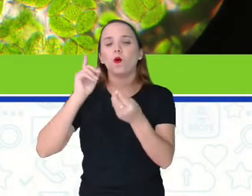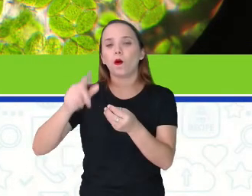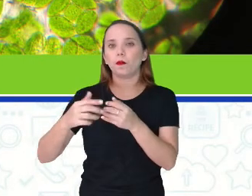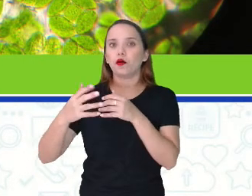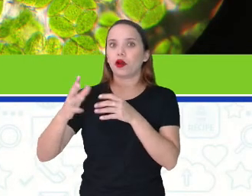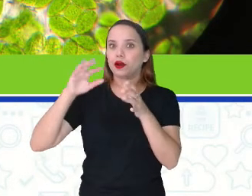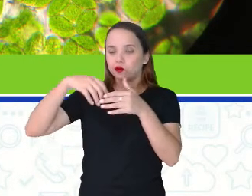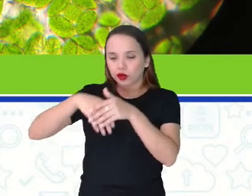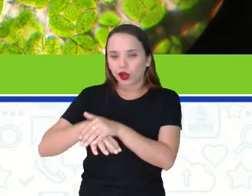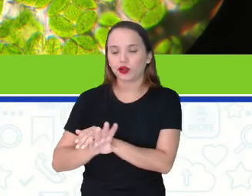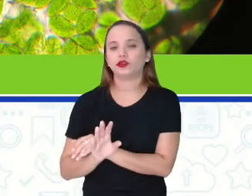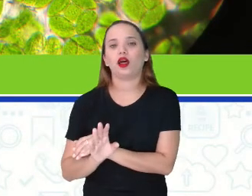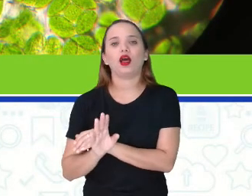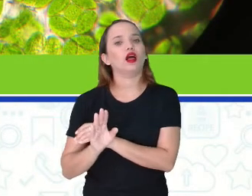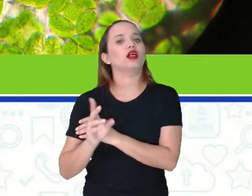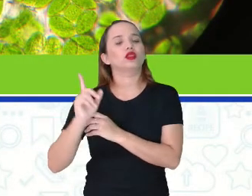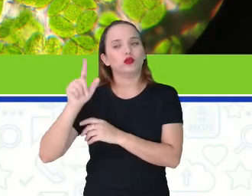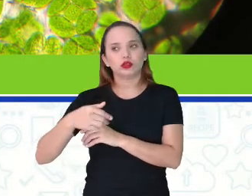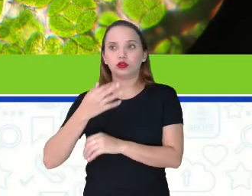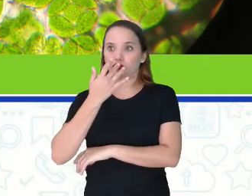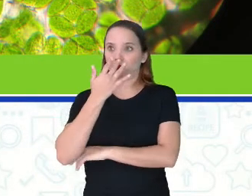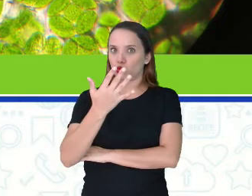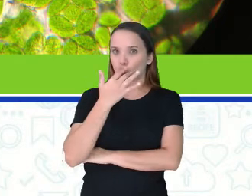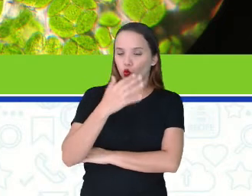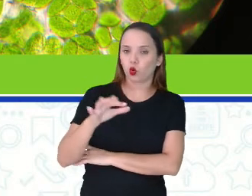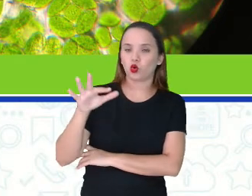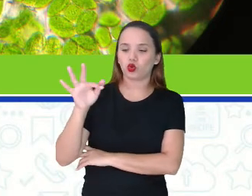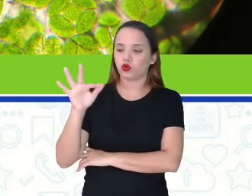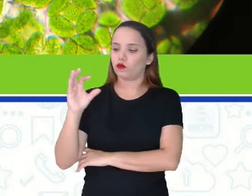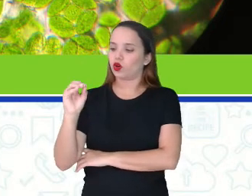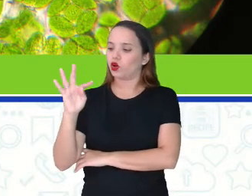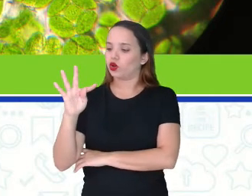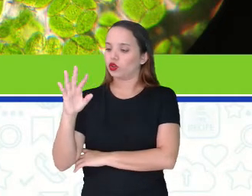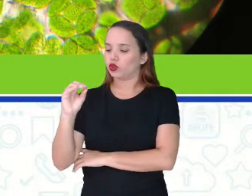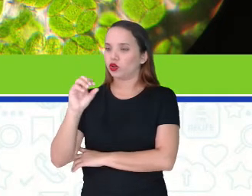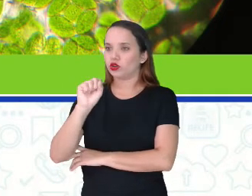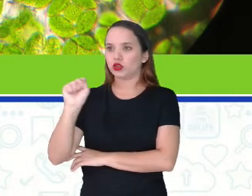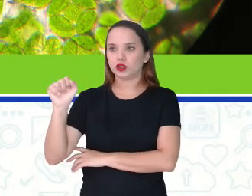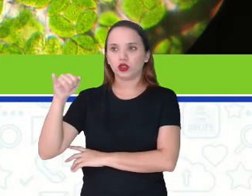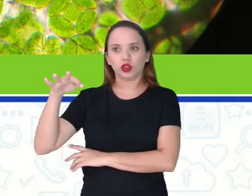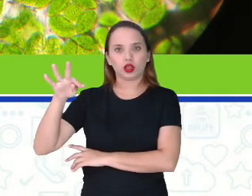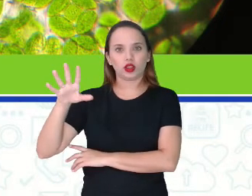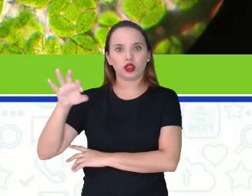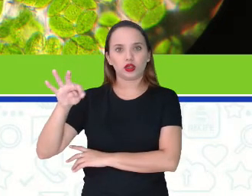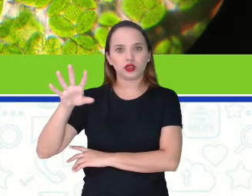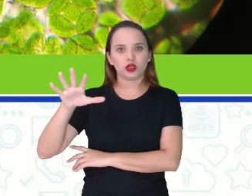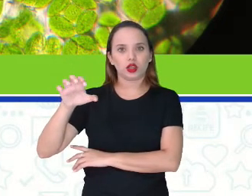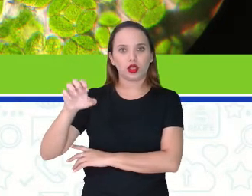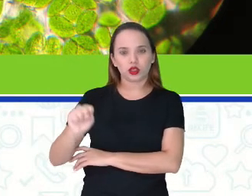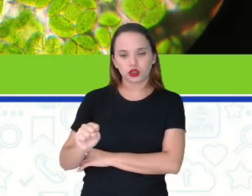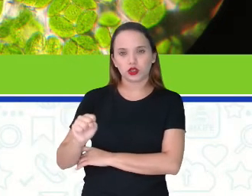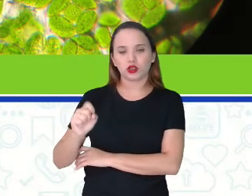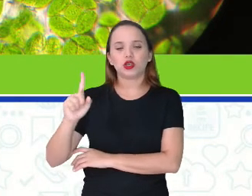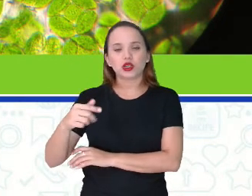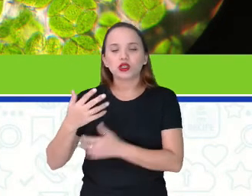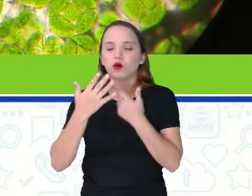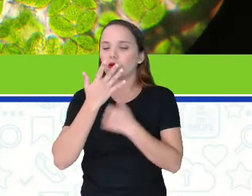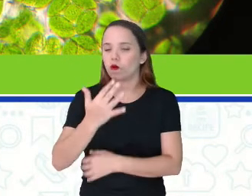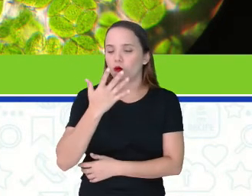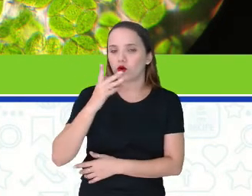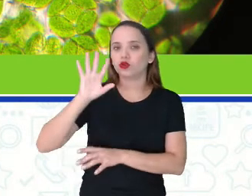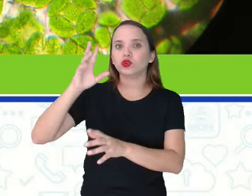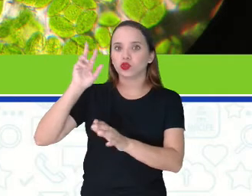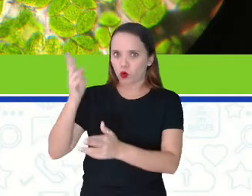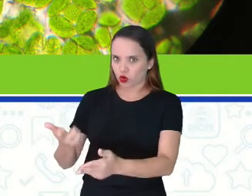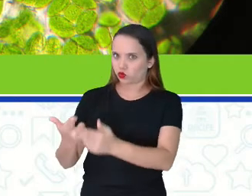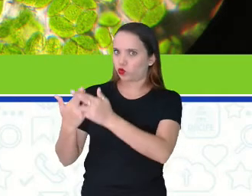pigmentos fotossintetizantes. E esses pigmentos eles são responsáveis pela absorção da